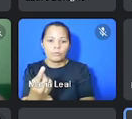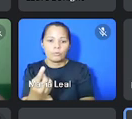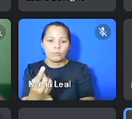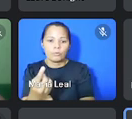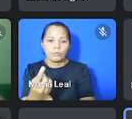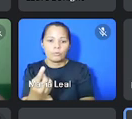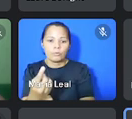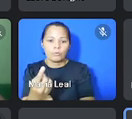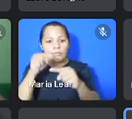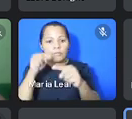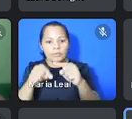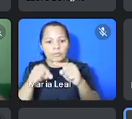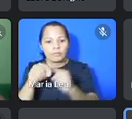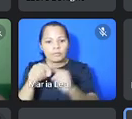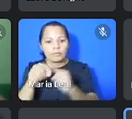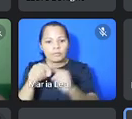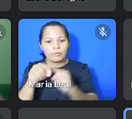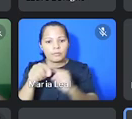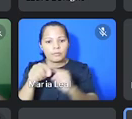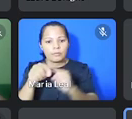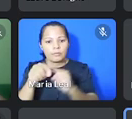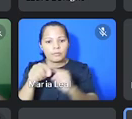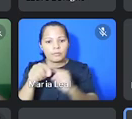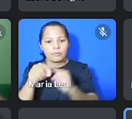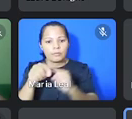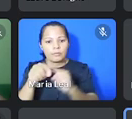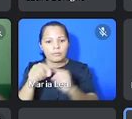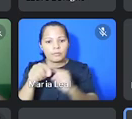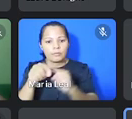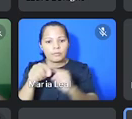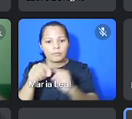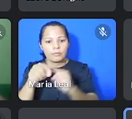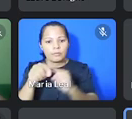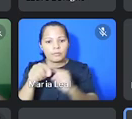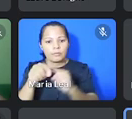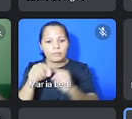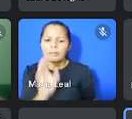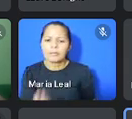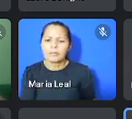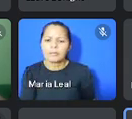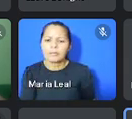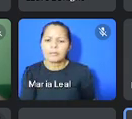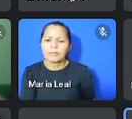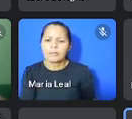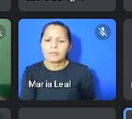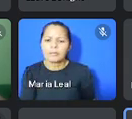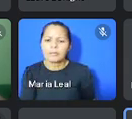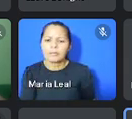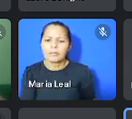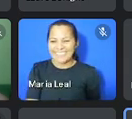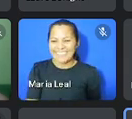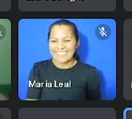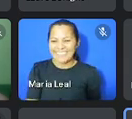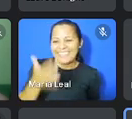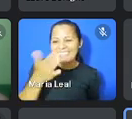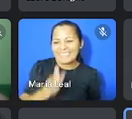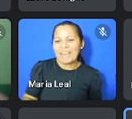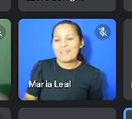1 vezes 5 é 5. Eu estou muito rápido, Maria Leal.